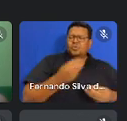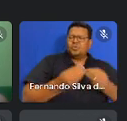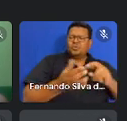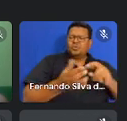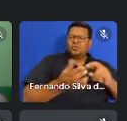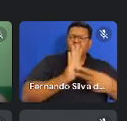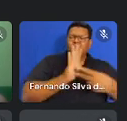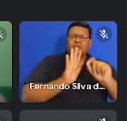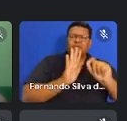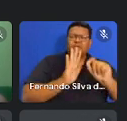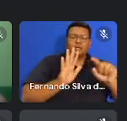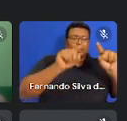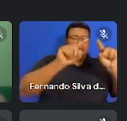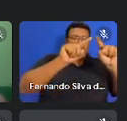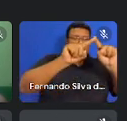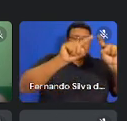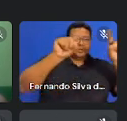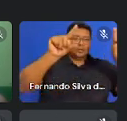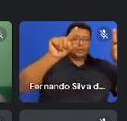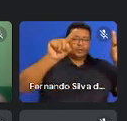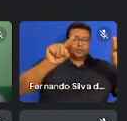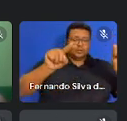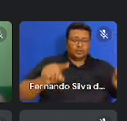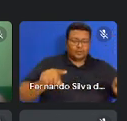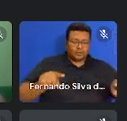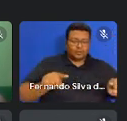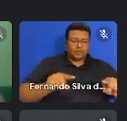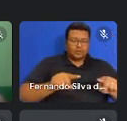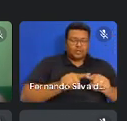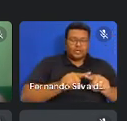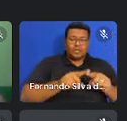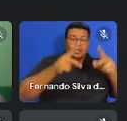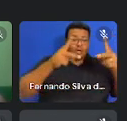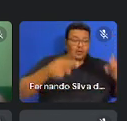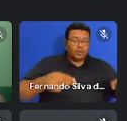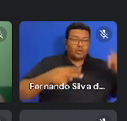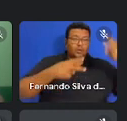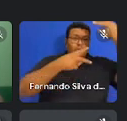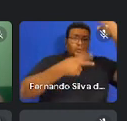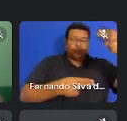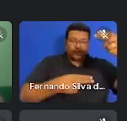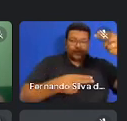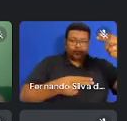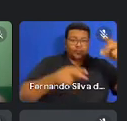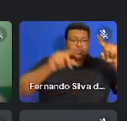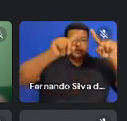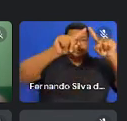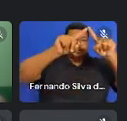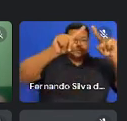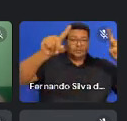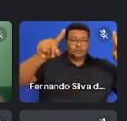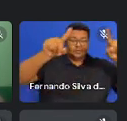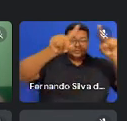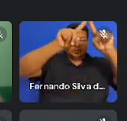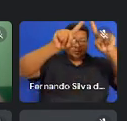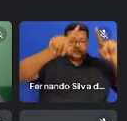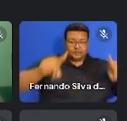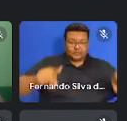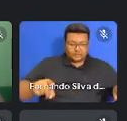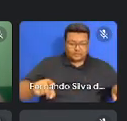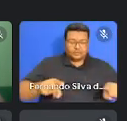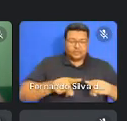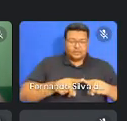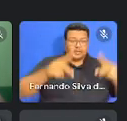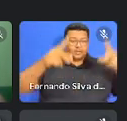lados. Então, o triângulo equilátero ele é um polígono regular, quadrado,